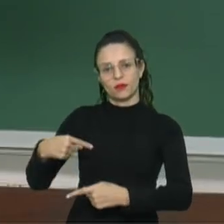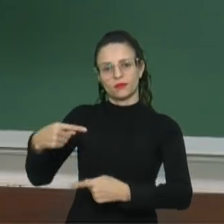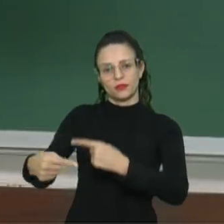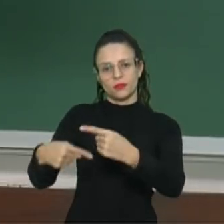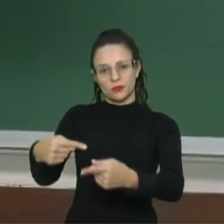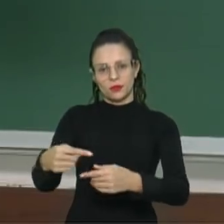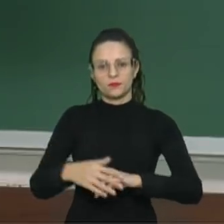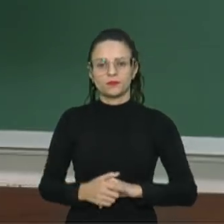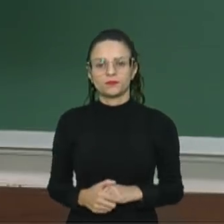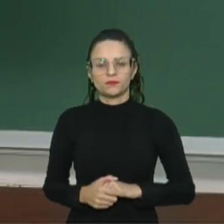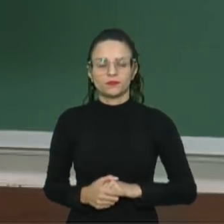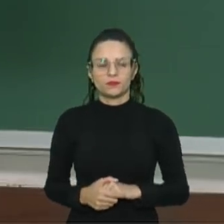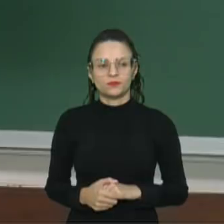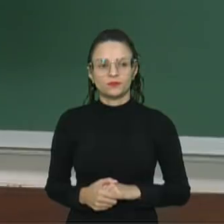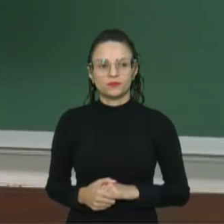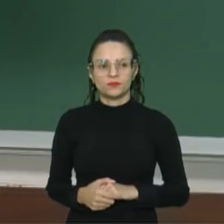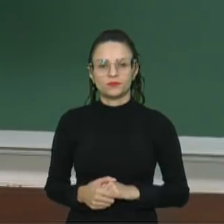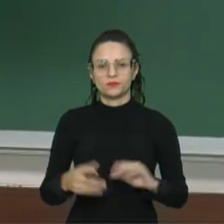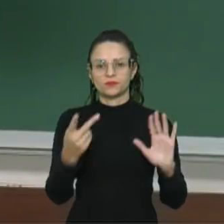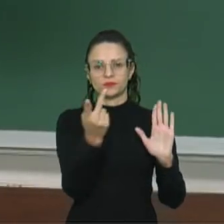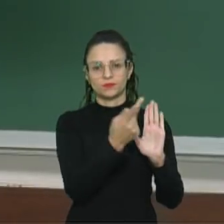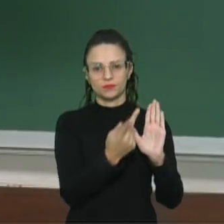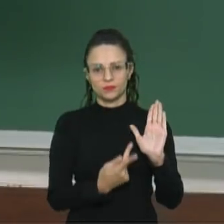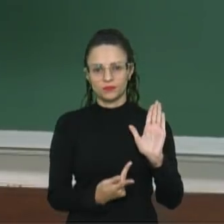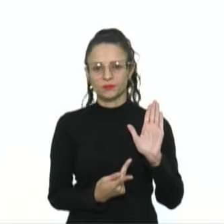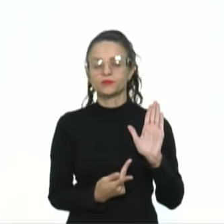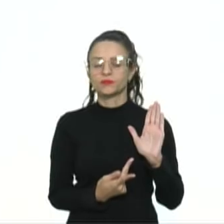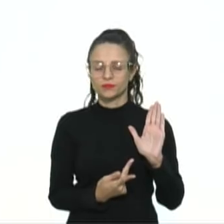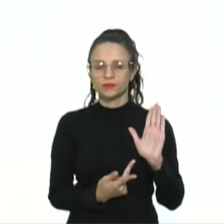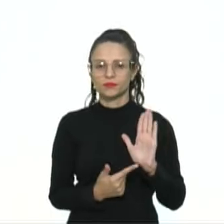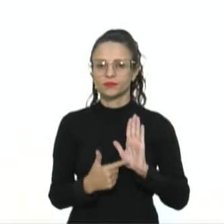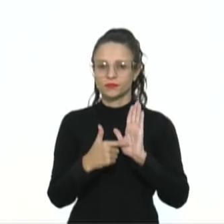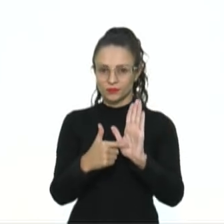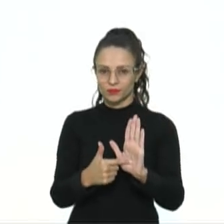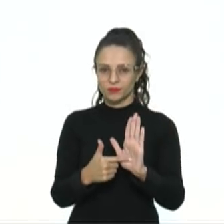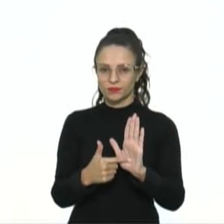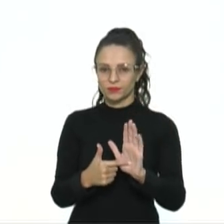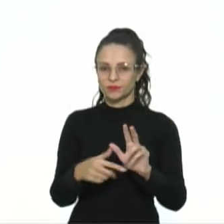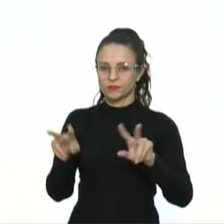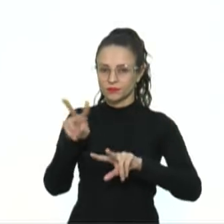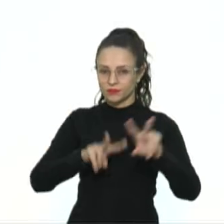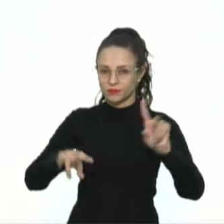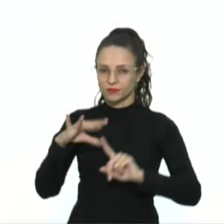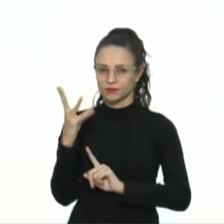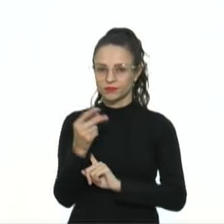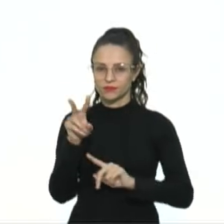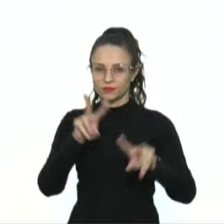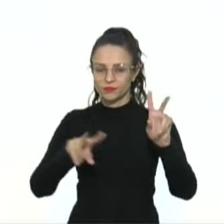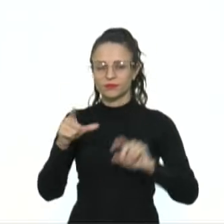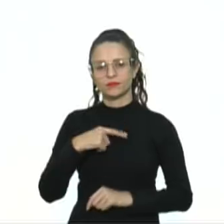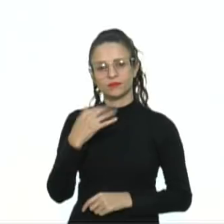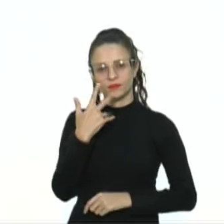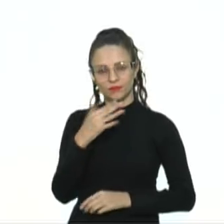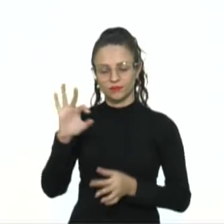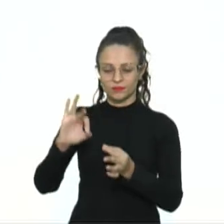cultura é imaterial. Desenho, né? Com os elementos das artes visuais obtemos a cor, a